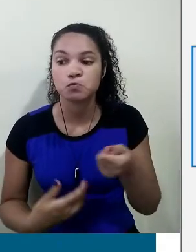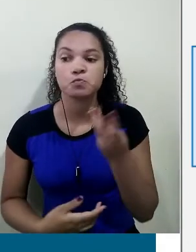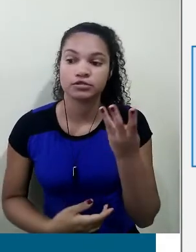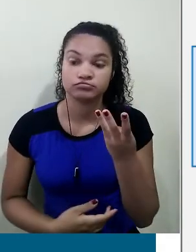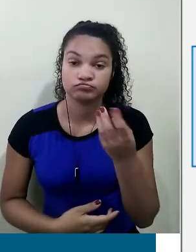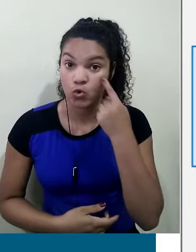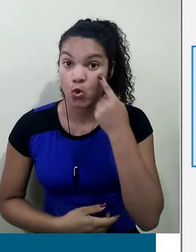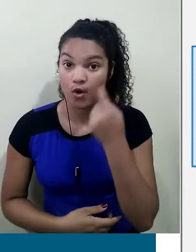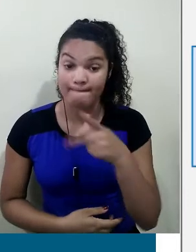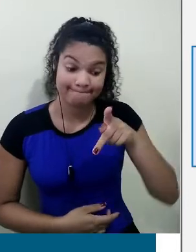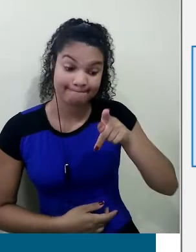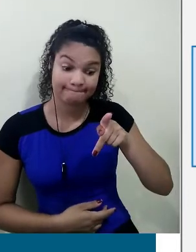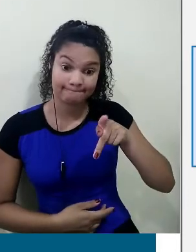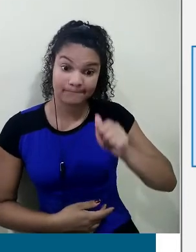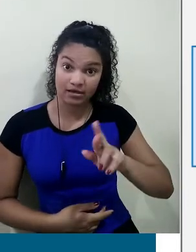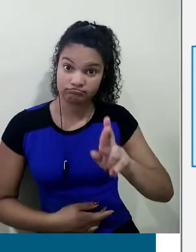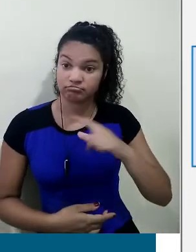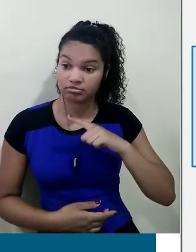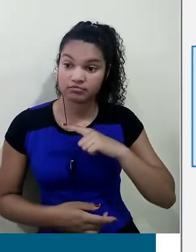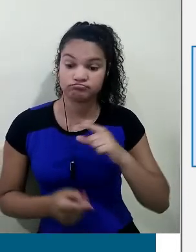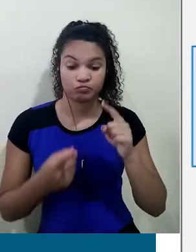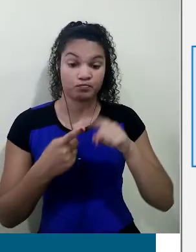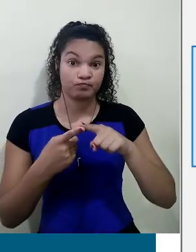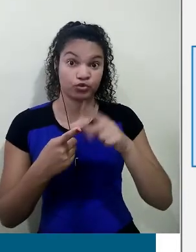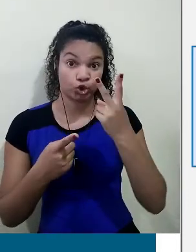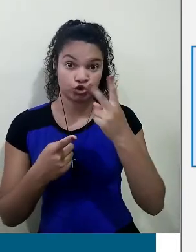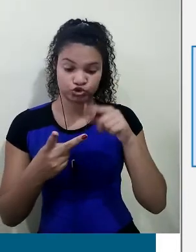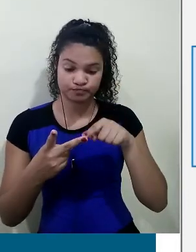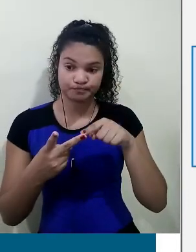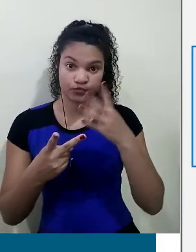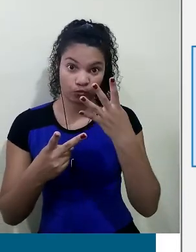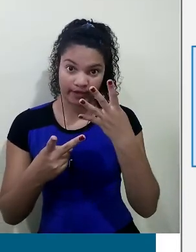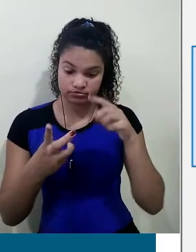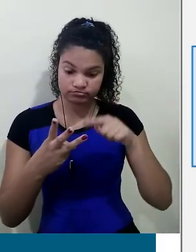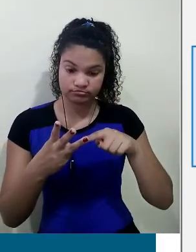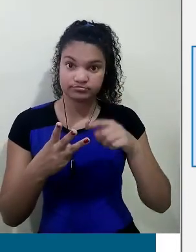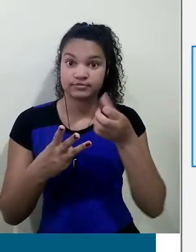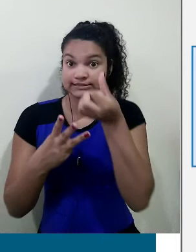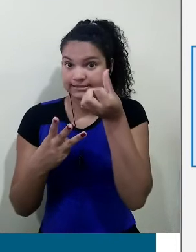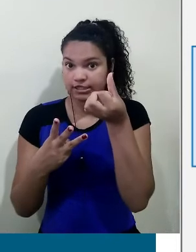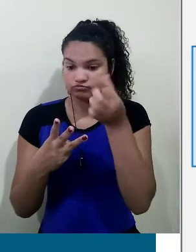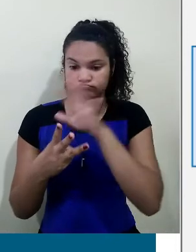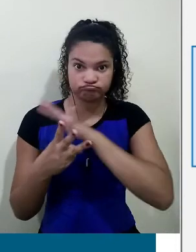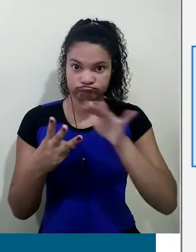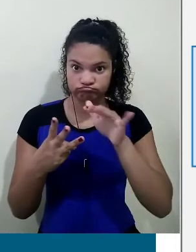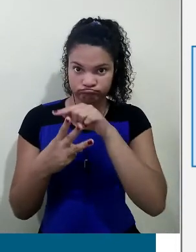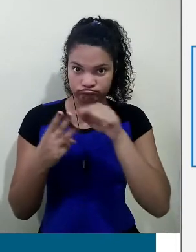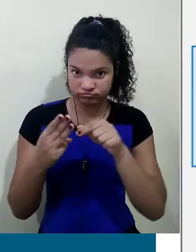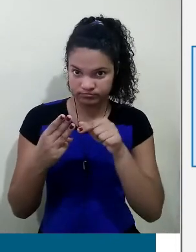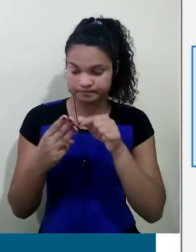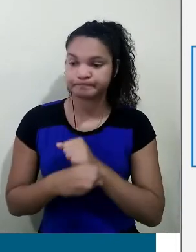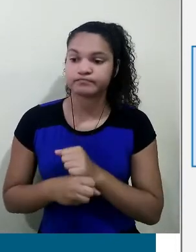elementos, os resultados 2, 4 e 6. E o conjunto espaço amostral